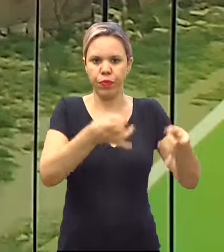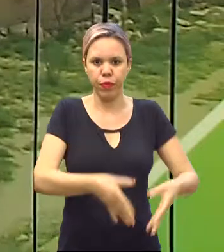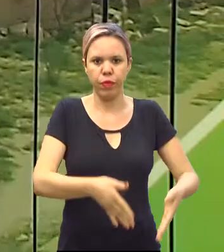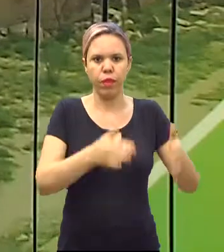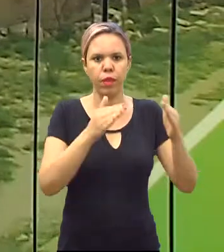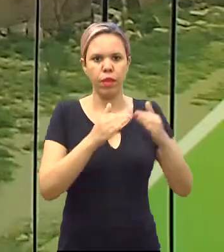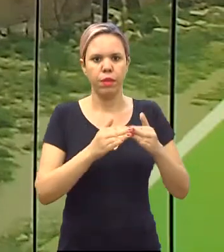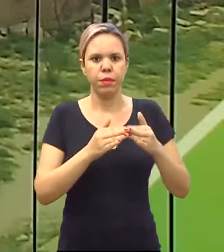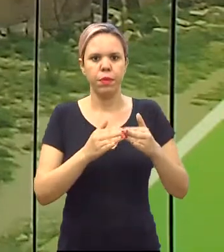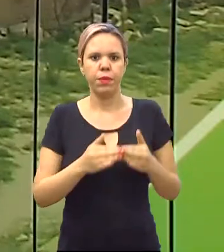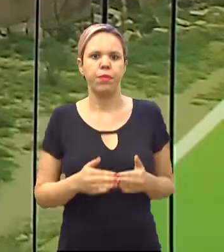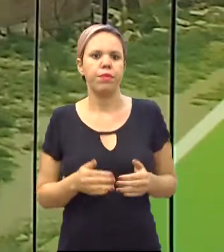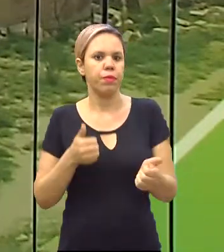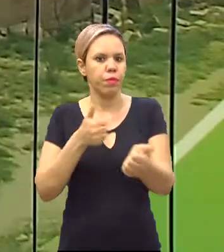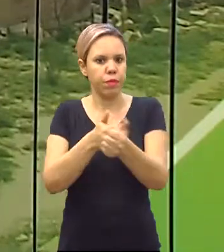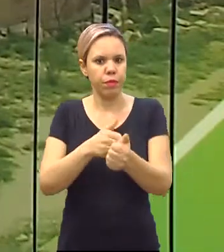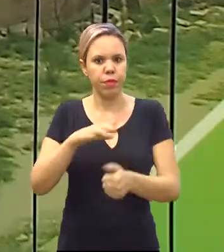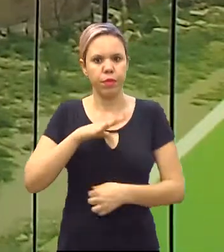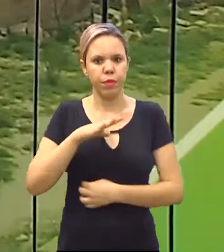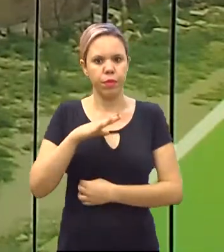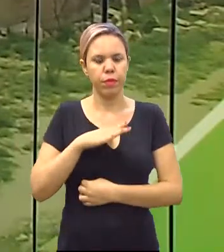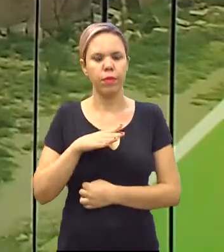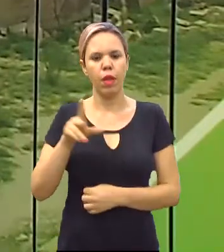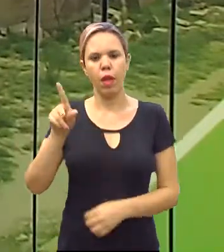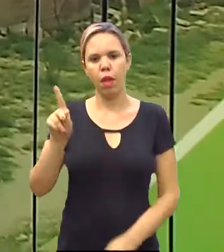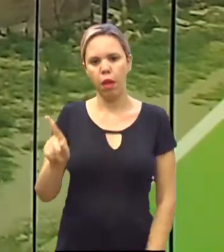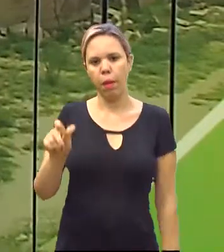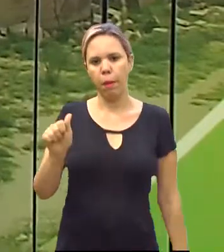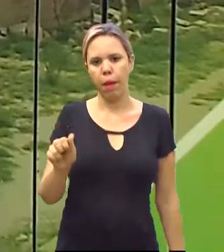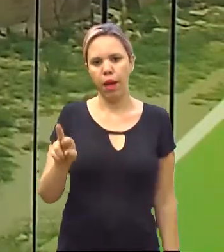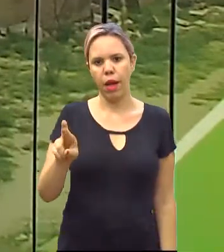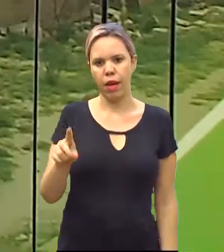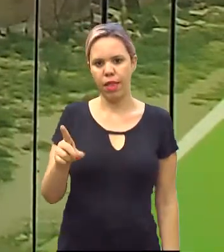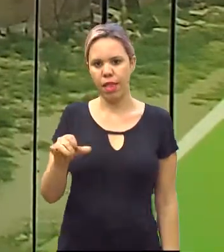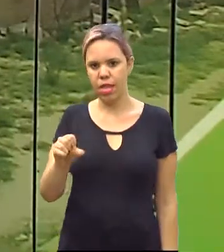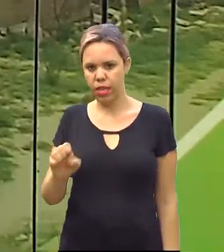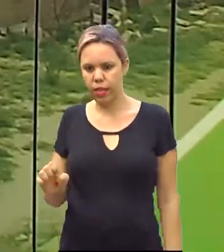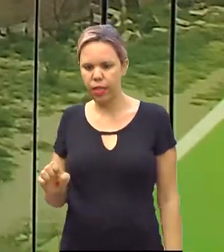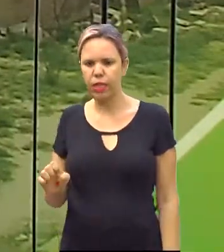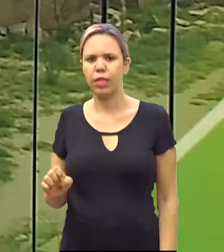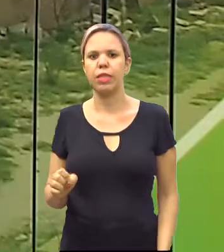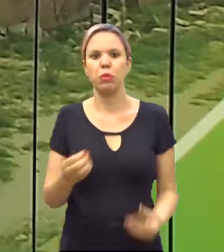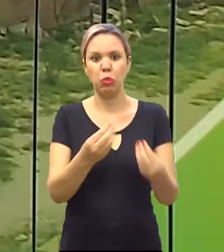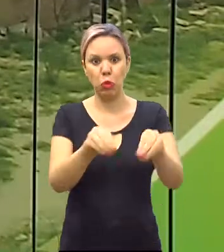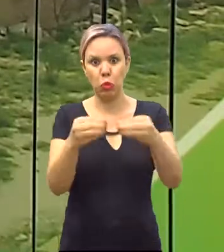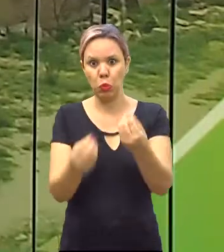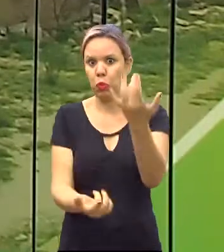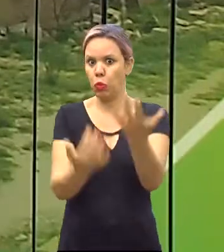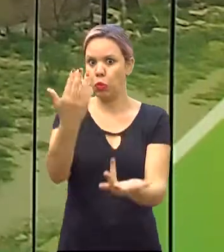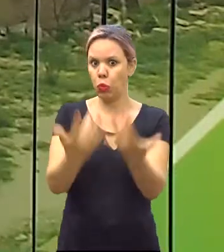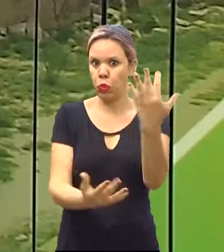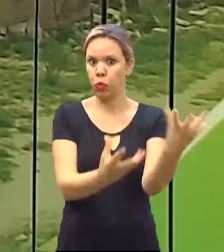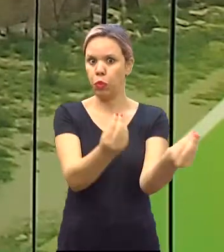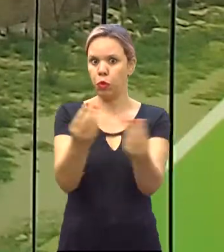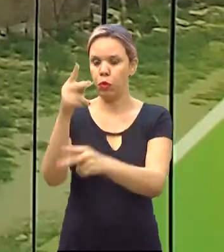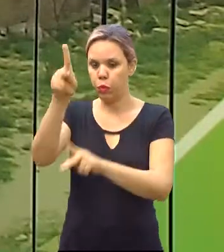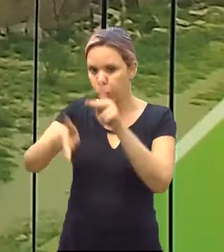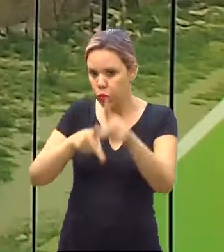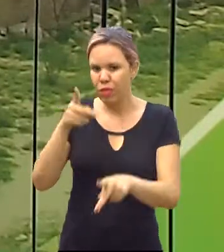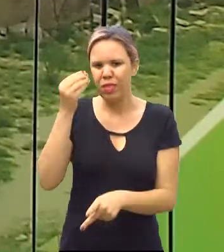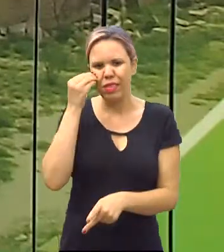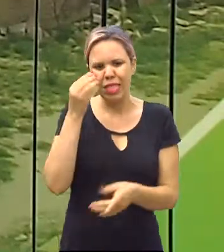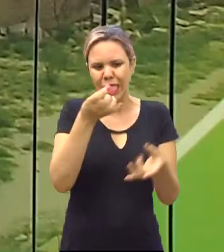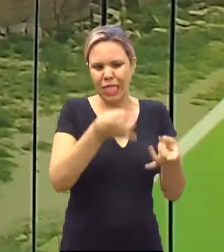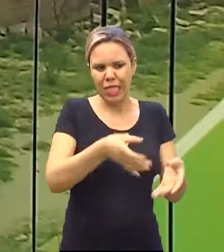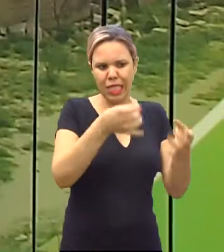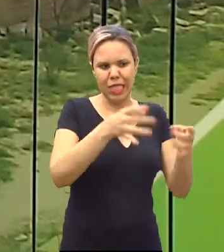suas casas. Perto da cidade de Paradise, uma das mais ameaçadas pelo incêndio, centenas de pessoas